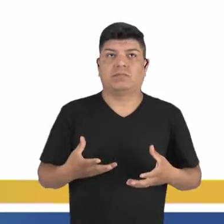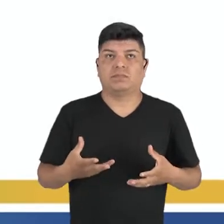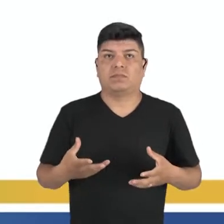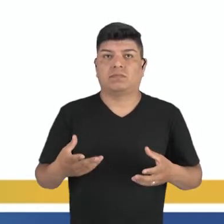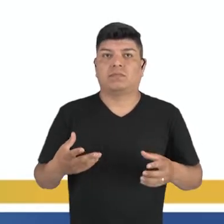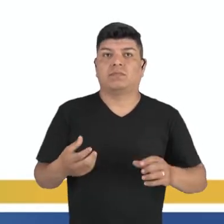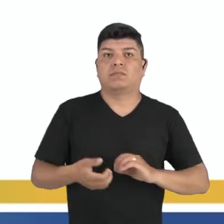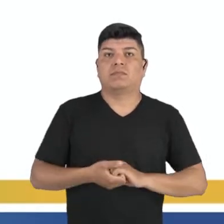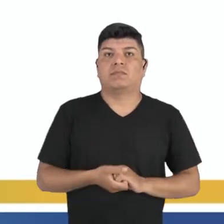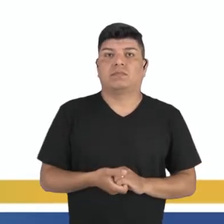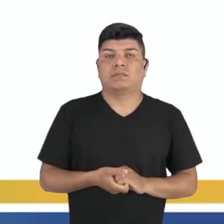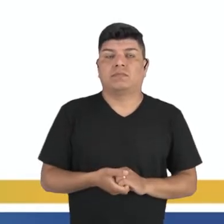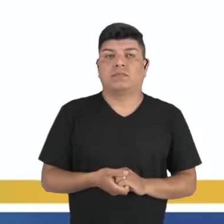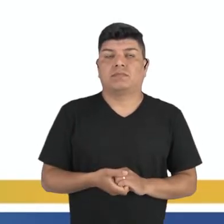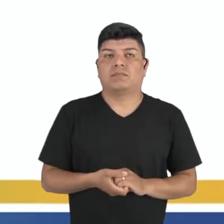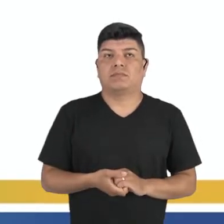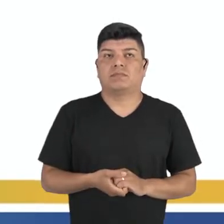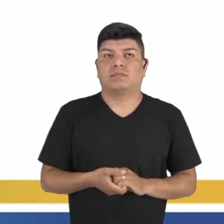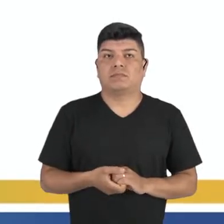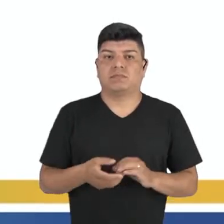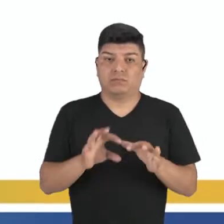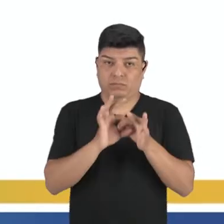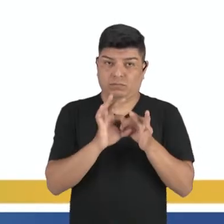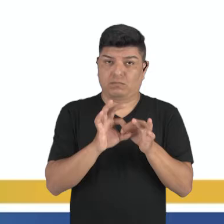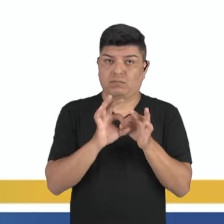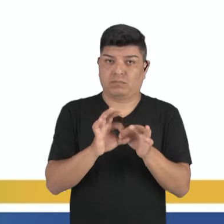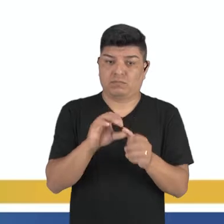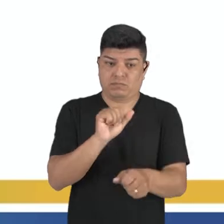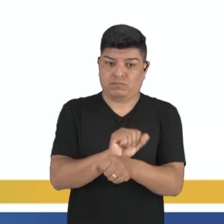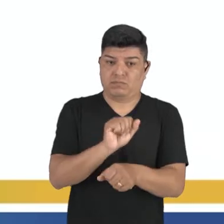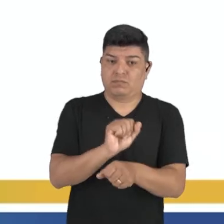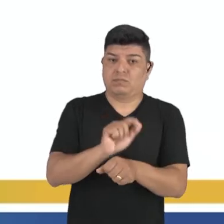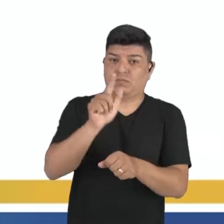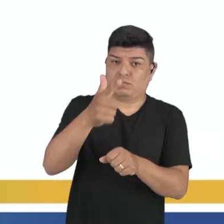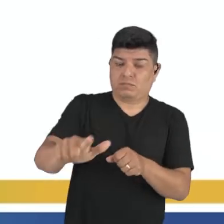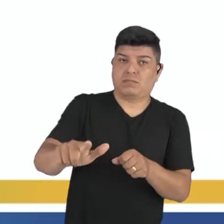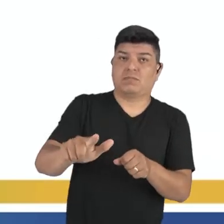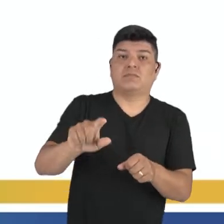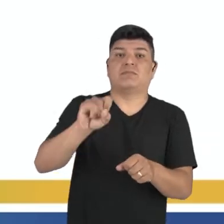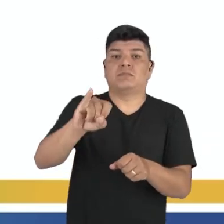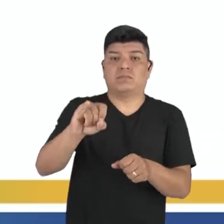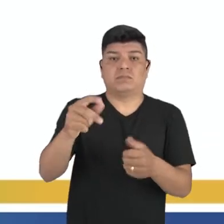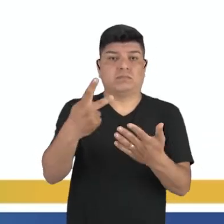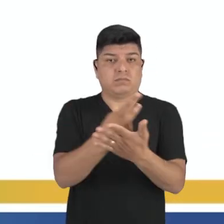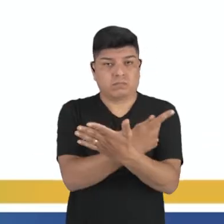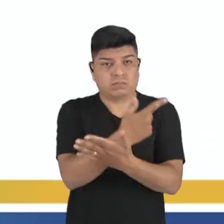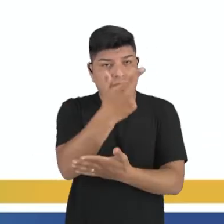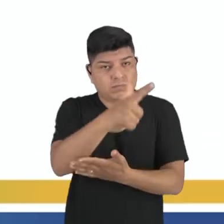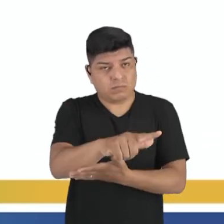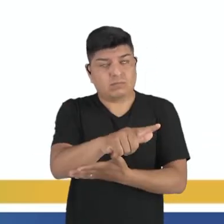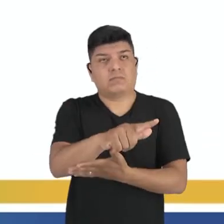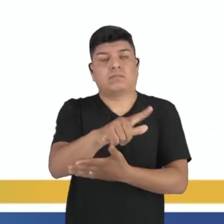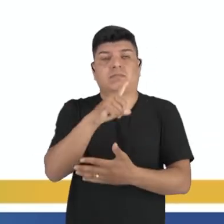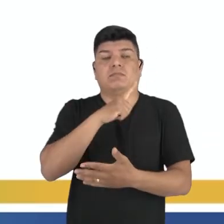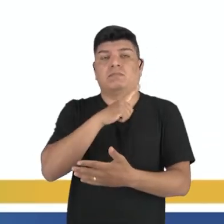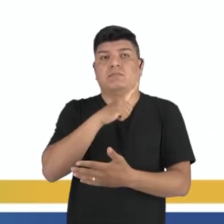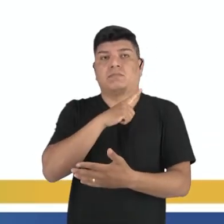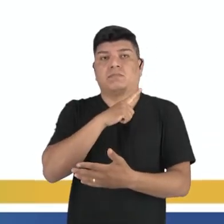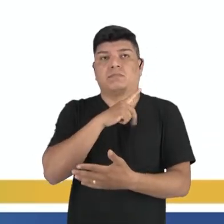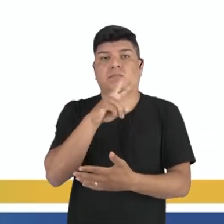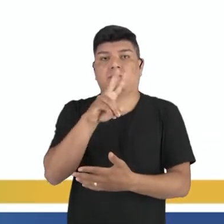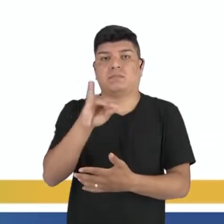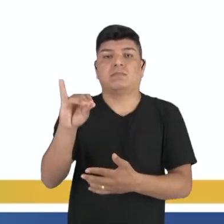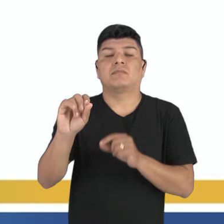uterina, né? Vai se fixar mais ou menos ali esperando a fecundação. Caso ocorra, né, vai ter ali o aumento